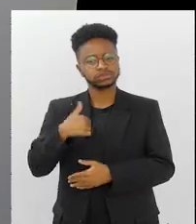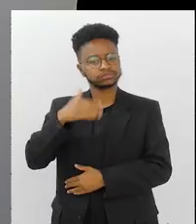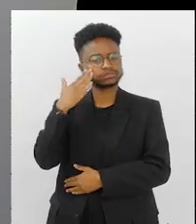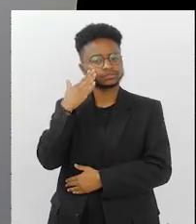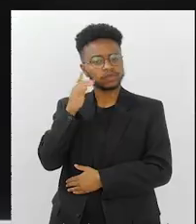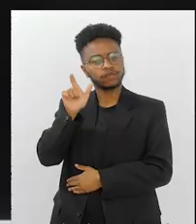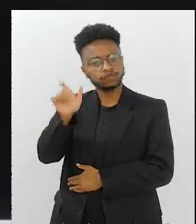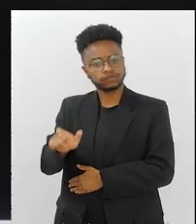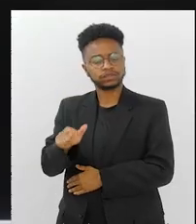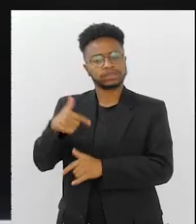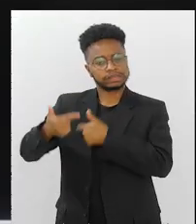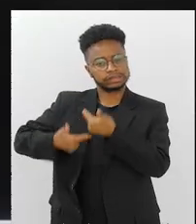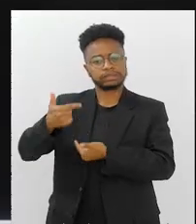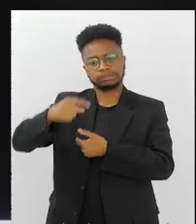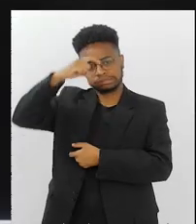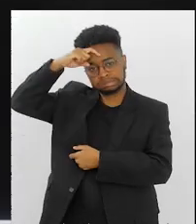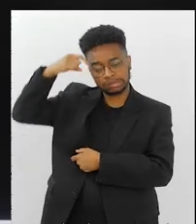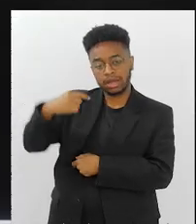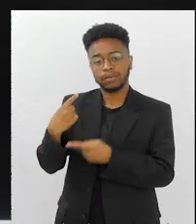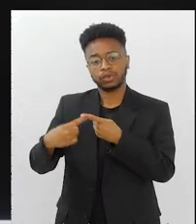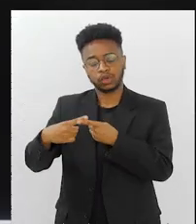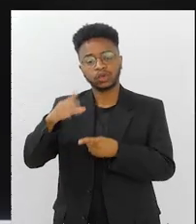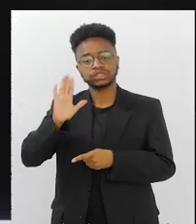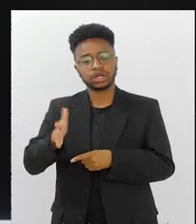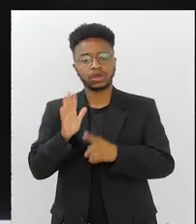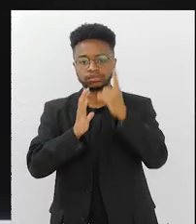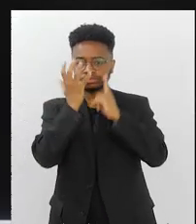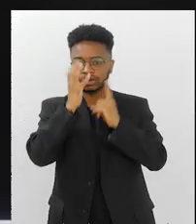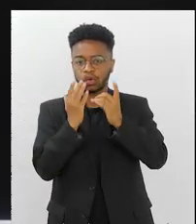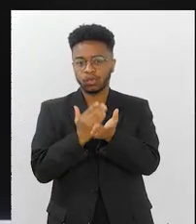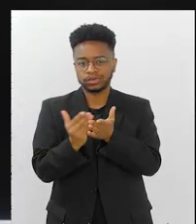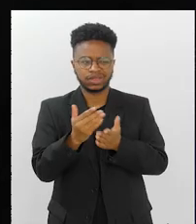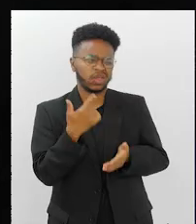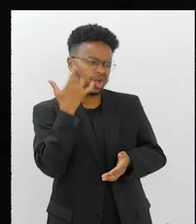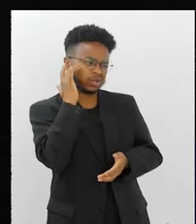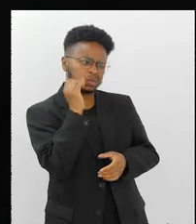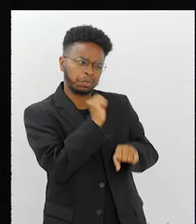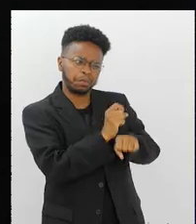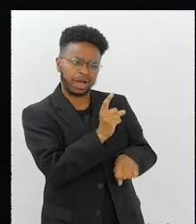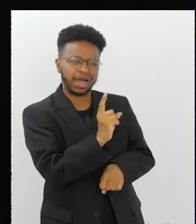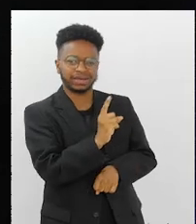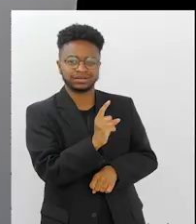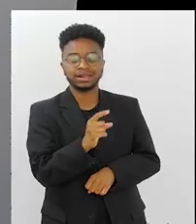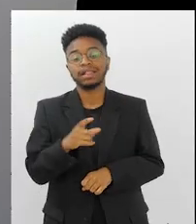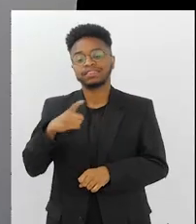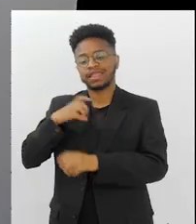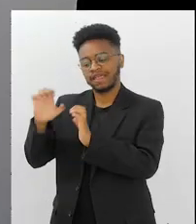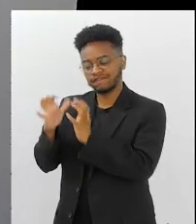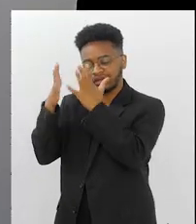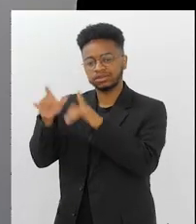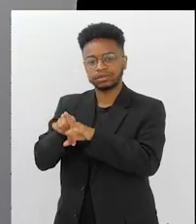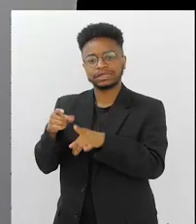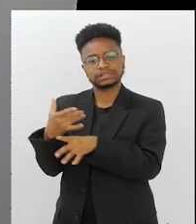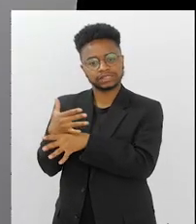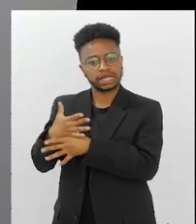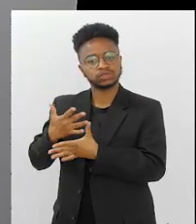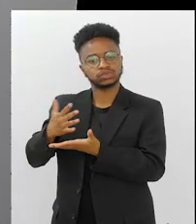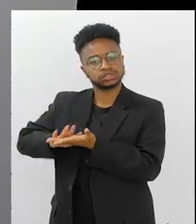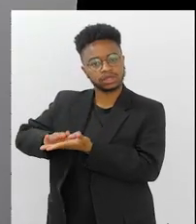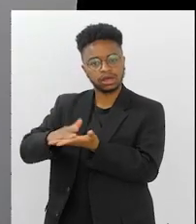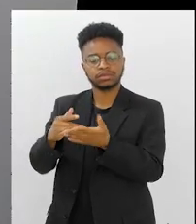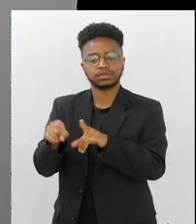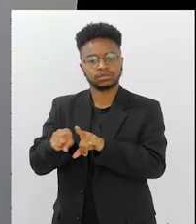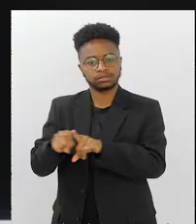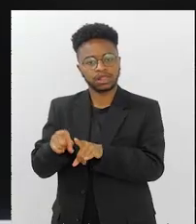tá na correria né porque o carnaval já começou comeou acho que não para nunca né evento na cidade do samba também né quer dizer mais